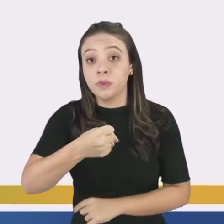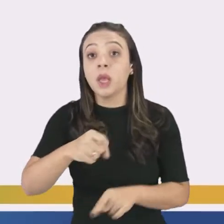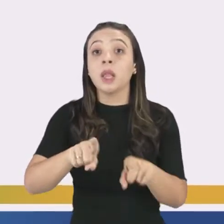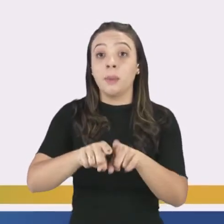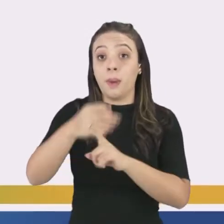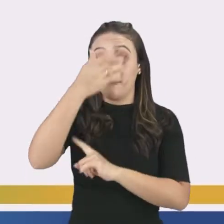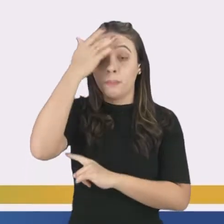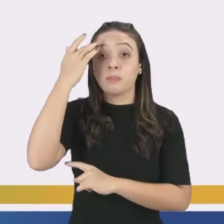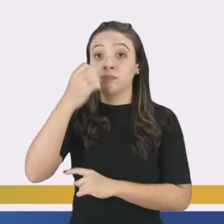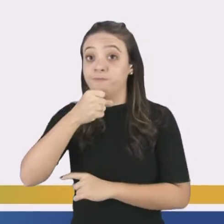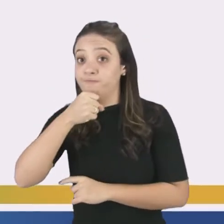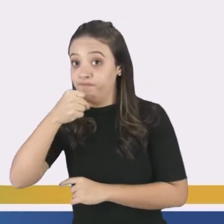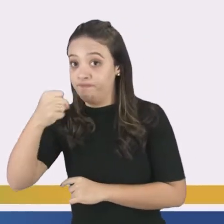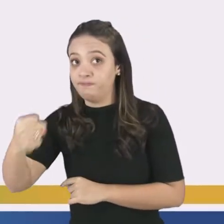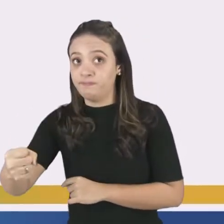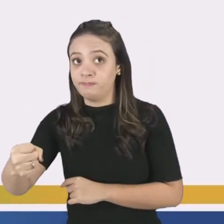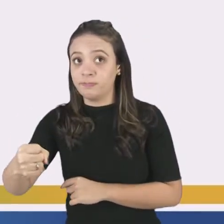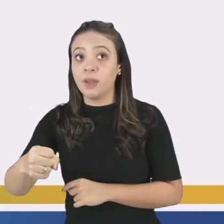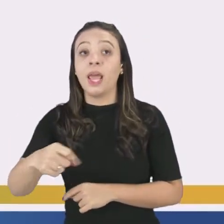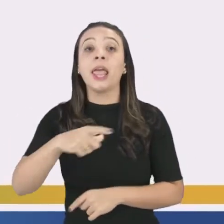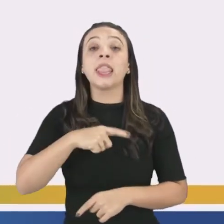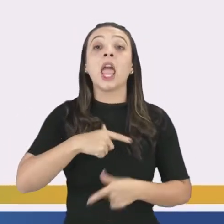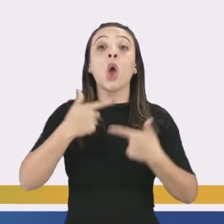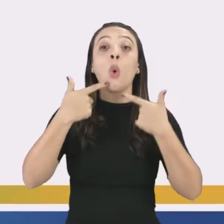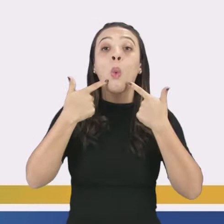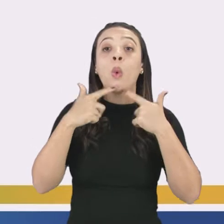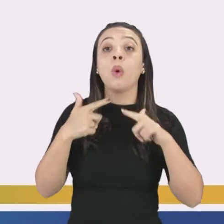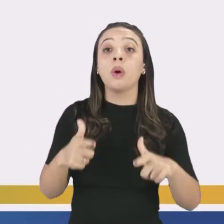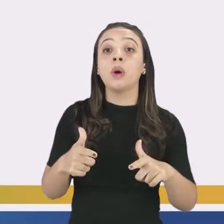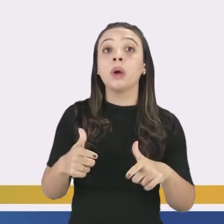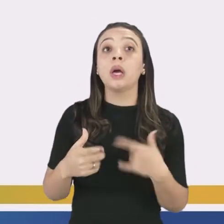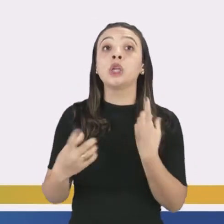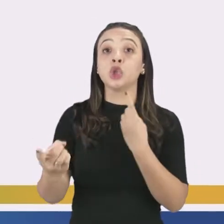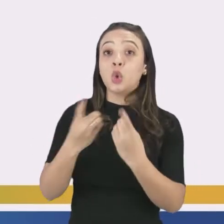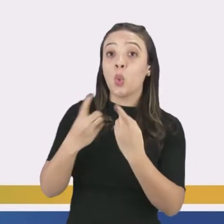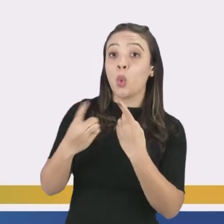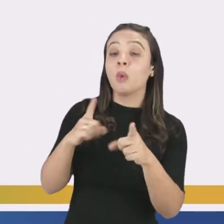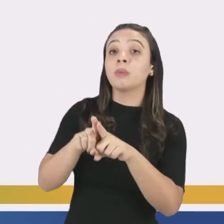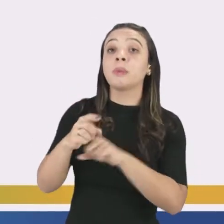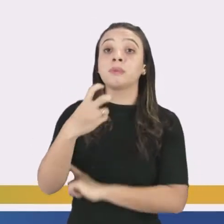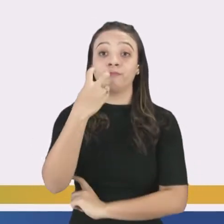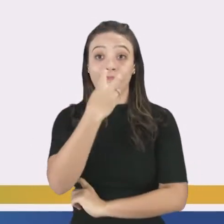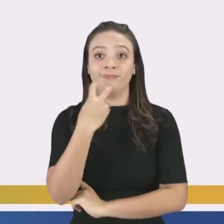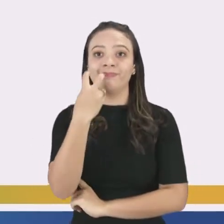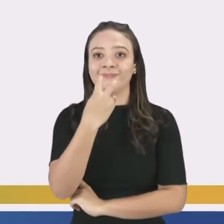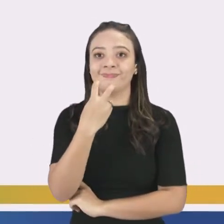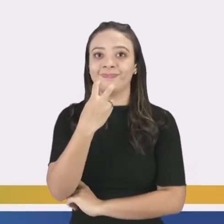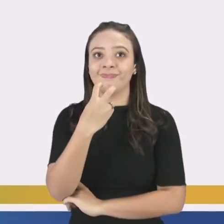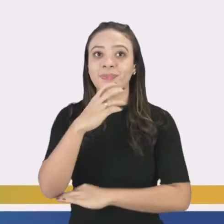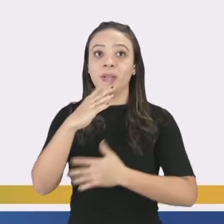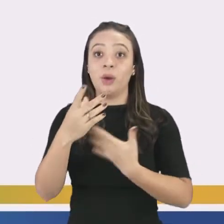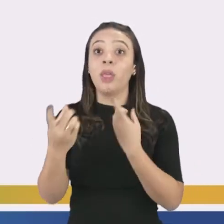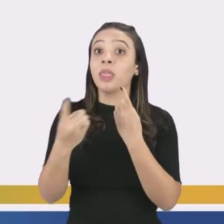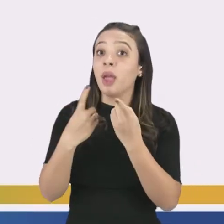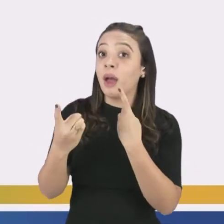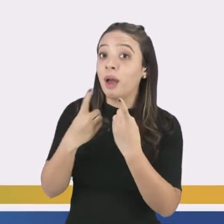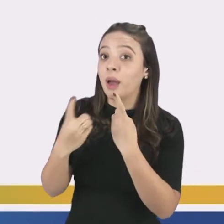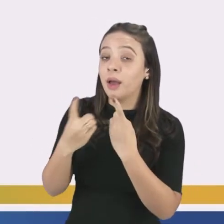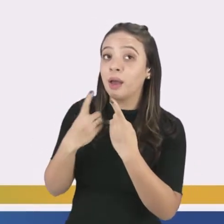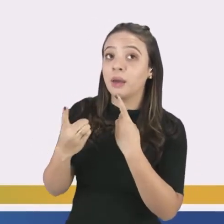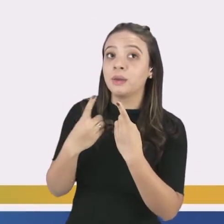do entrevistado, como eu falei, a linguagem dialógica e oral. Quando eu falo em dialógica, eu estou falando em